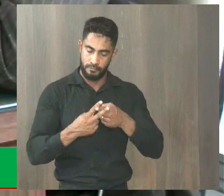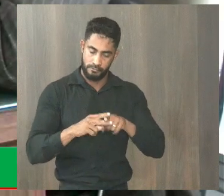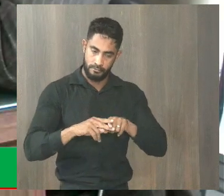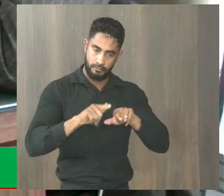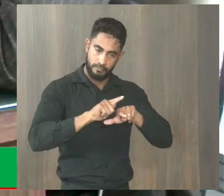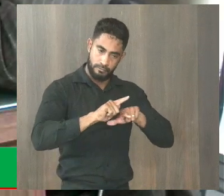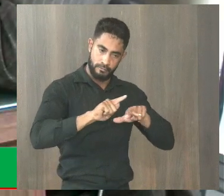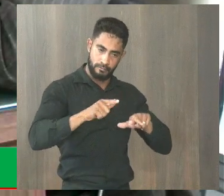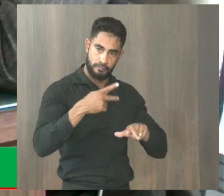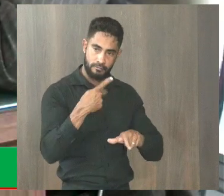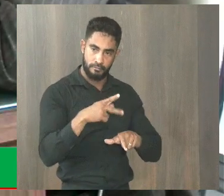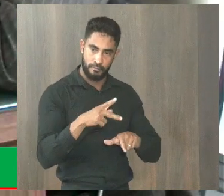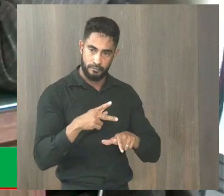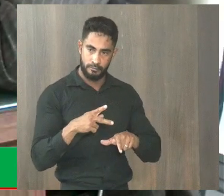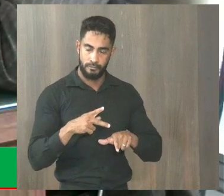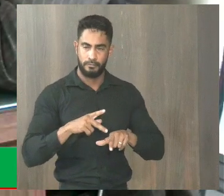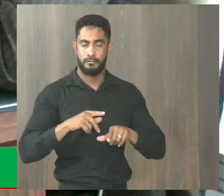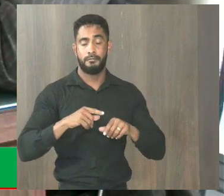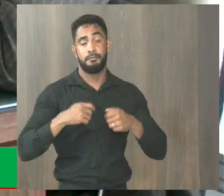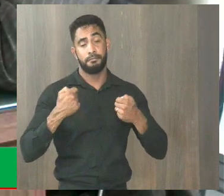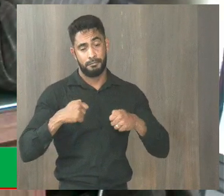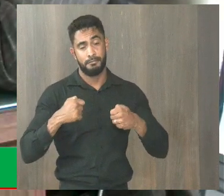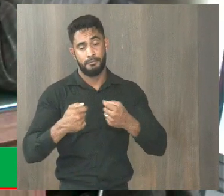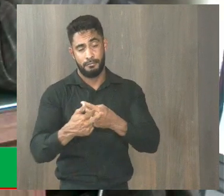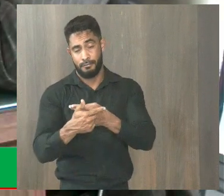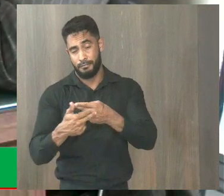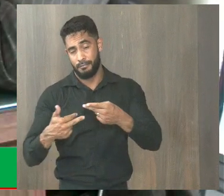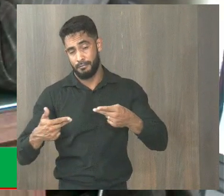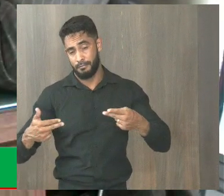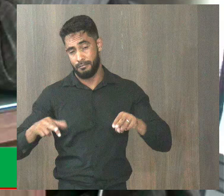avenida, ela depende de várias coisas.